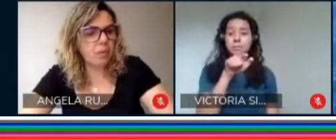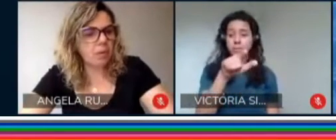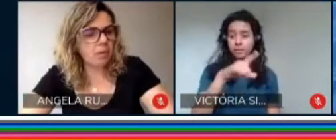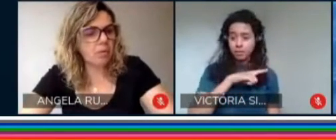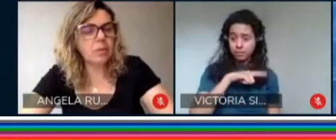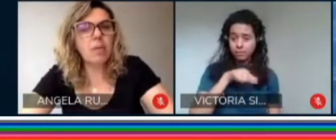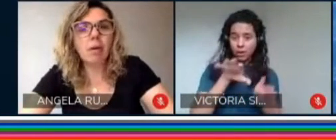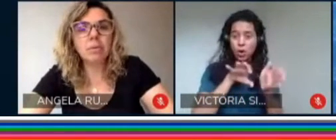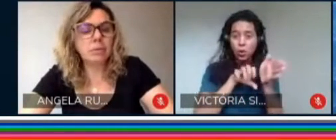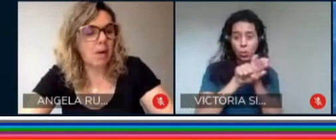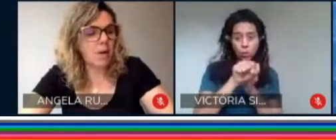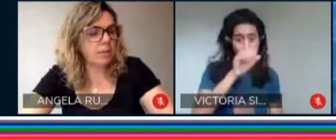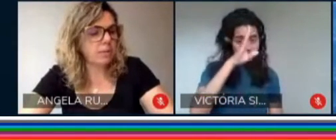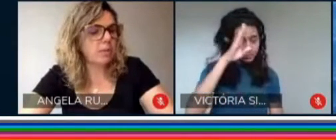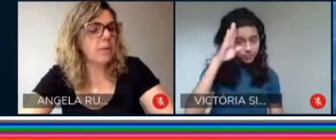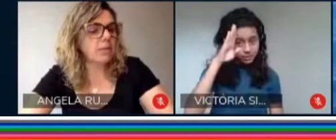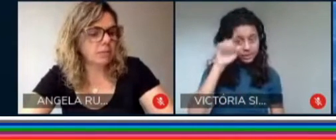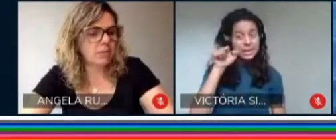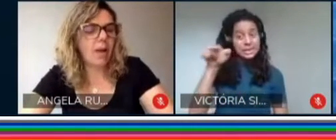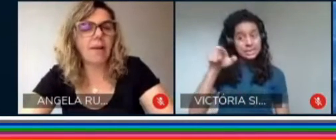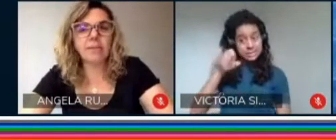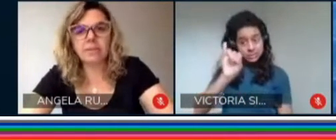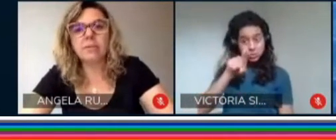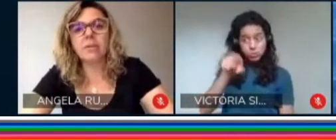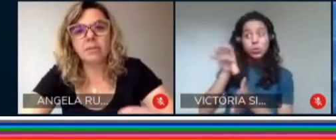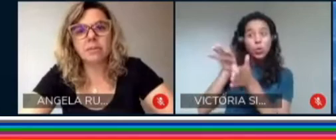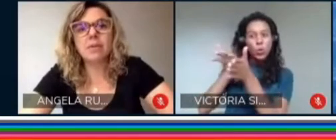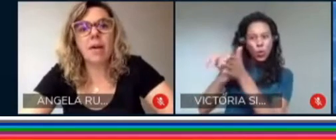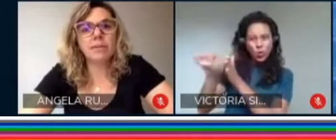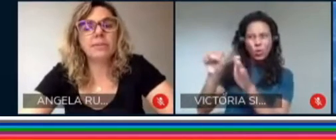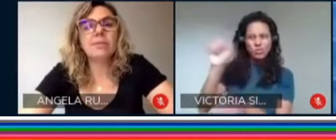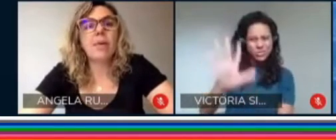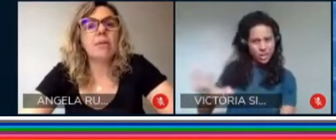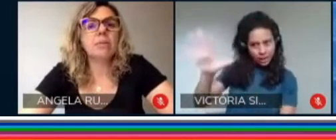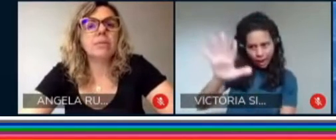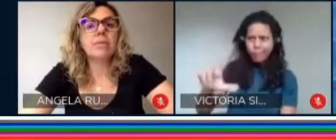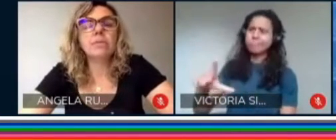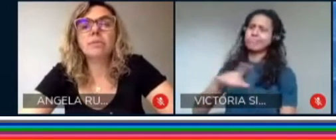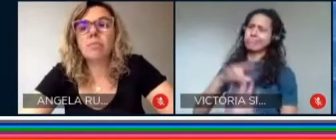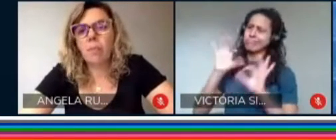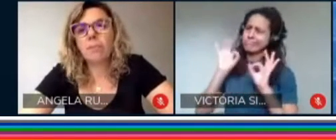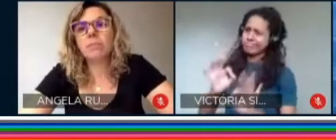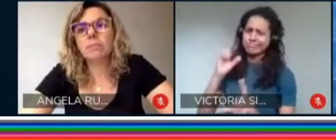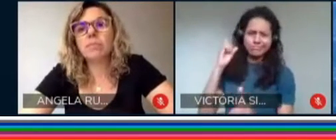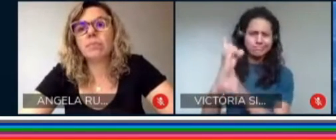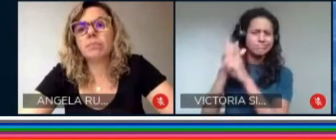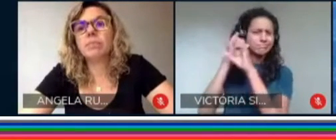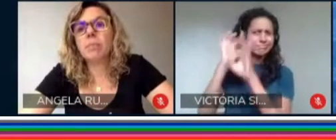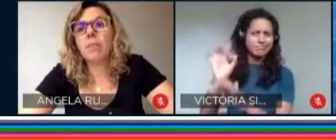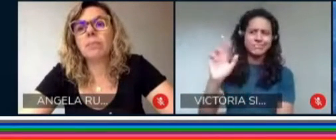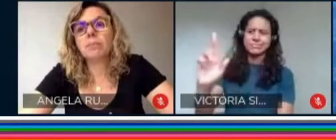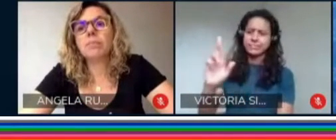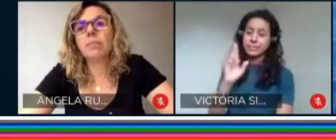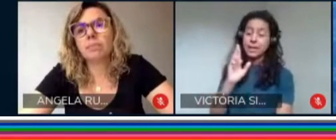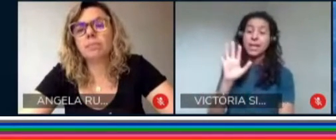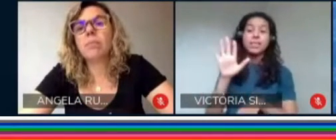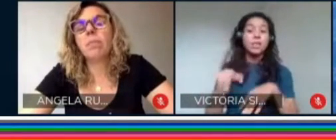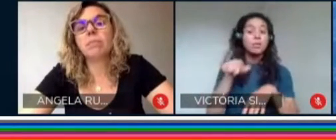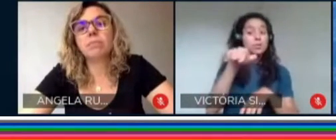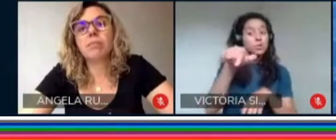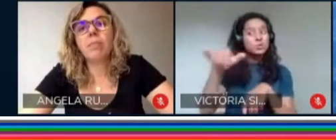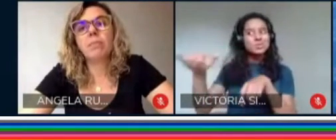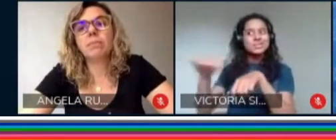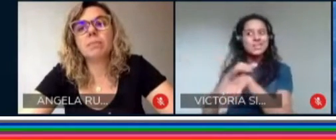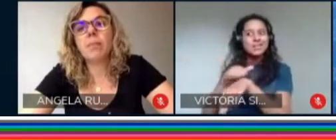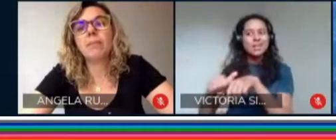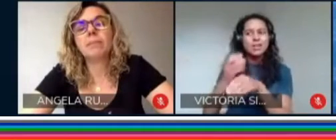vai direto para o Google, algo vai ter, né? Então, alguma coisa tem que ser reconstruída ali. A estratégia de busca,